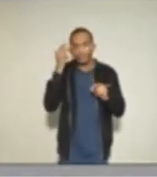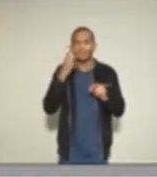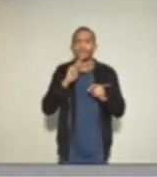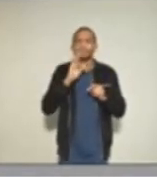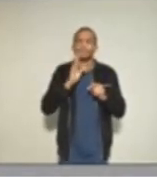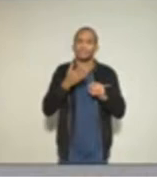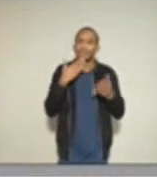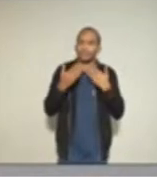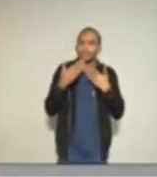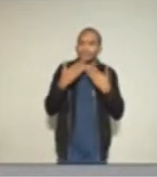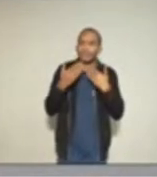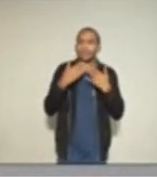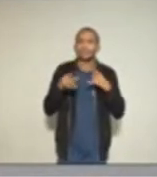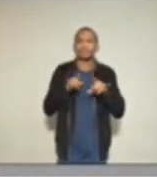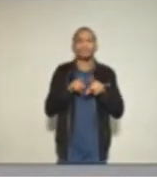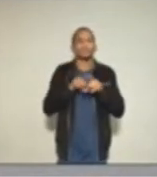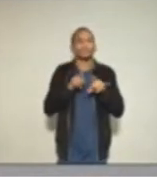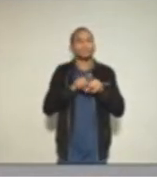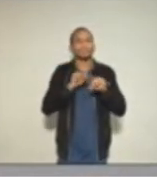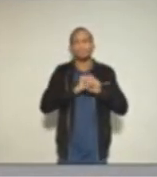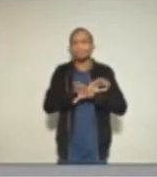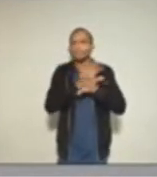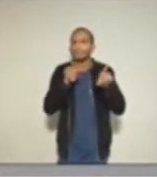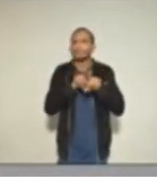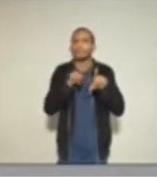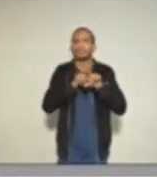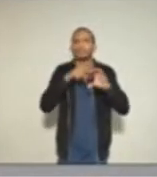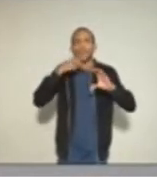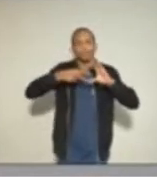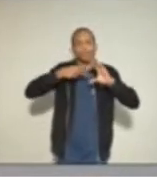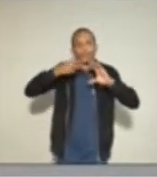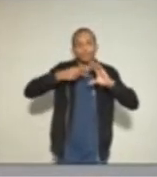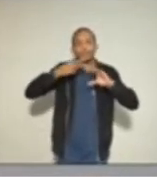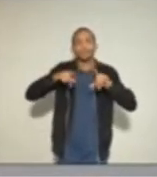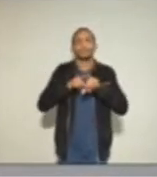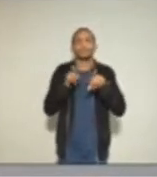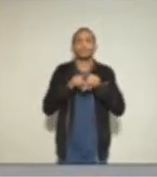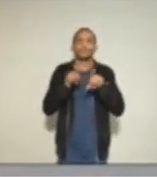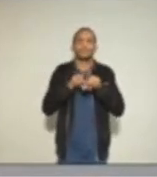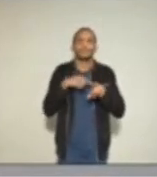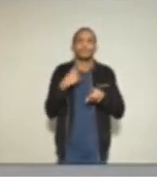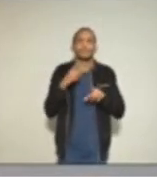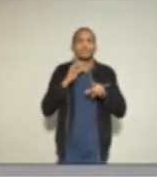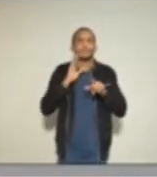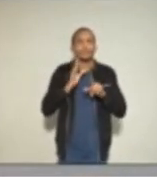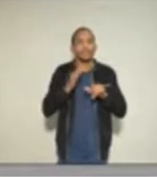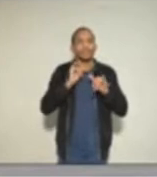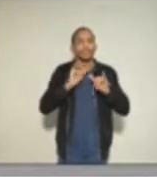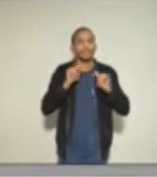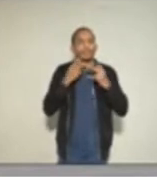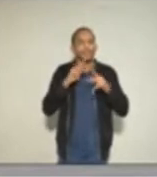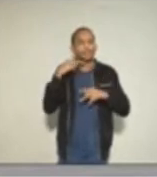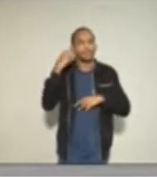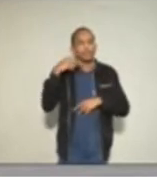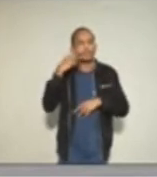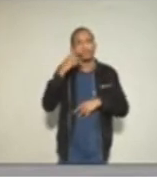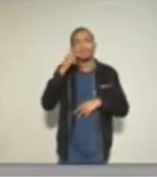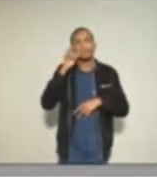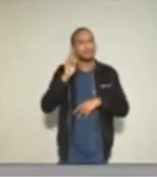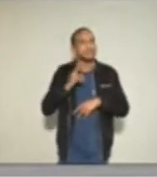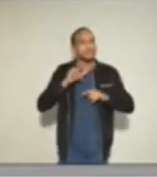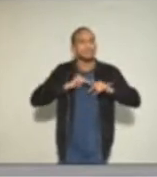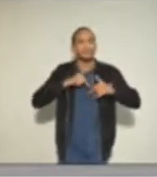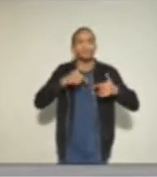um diálogo muito transparente com a Câmara Municipal. Haja visto que o senhor, como vereador, sempre muito